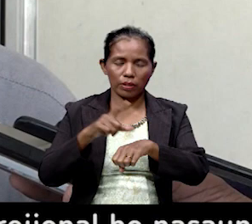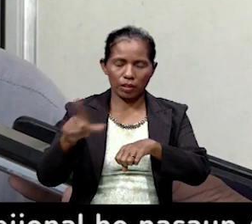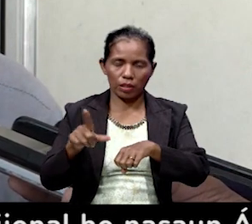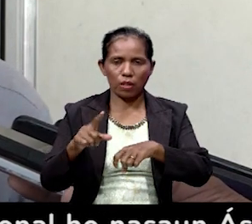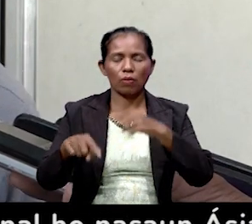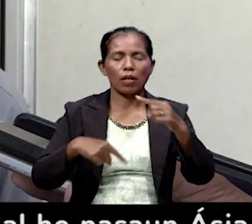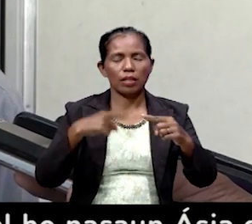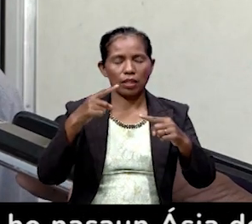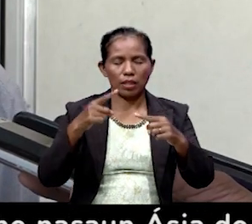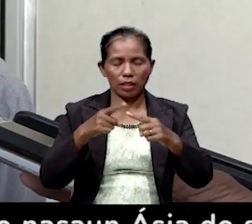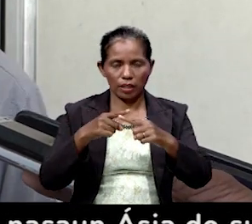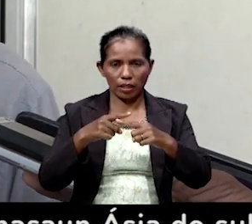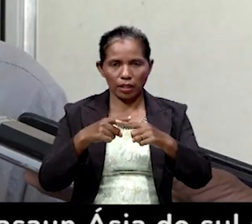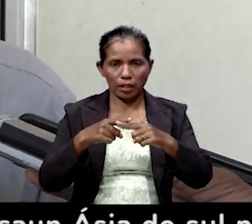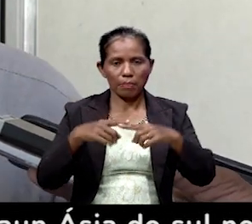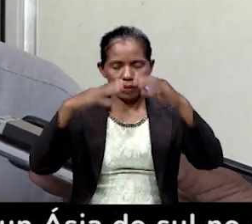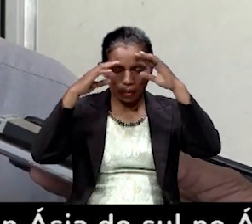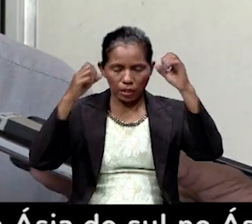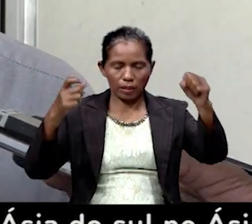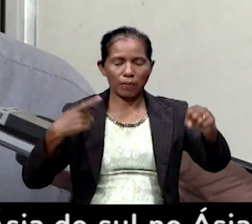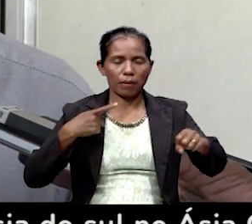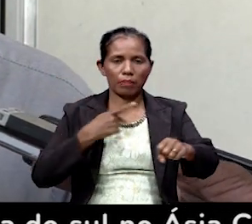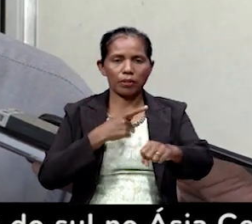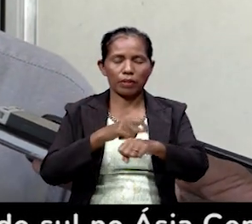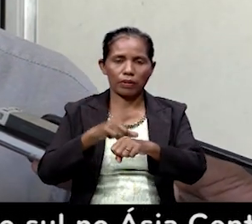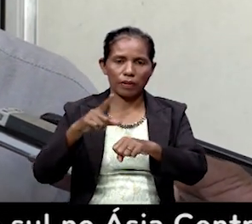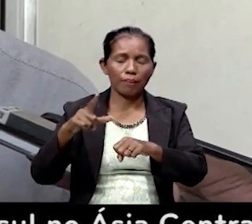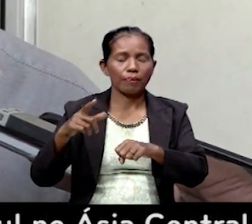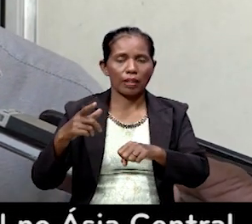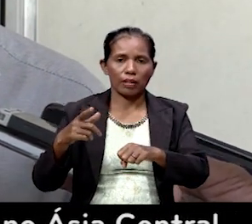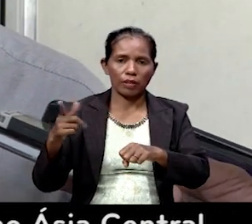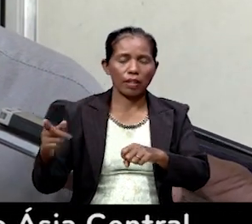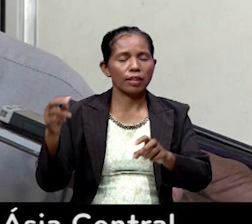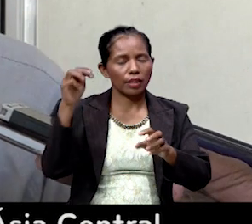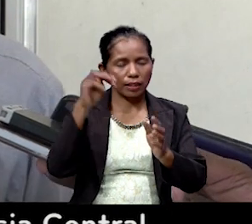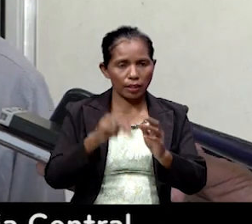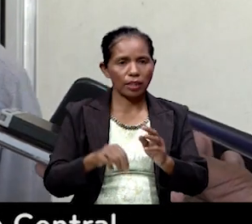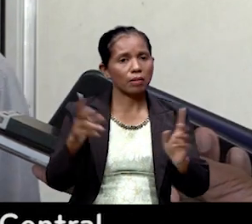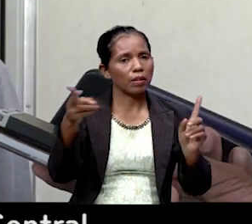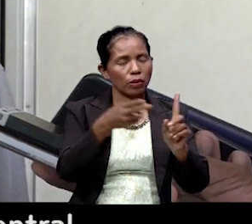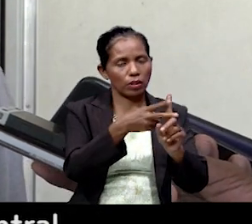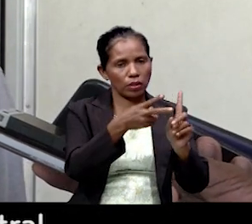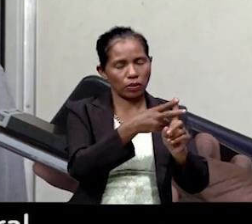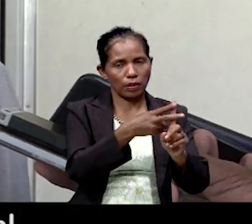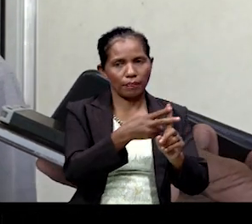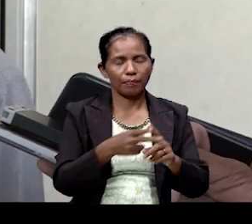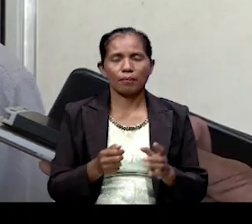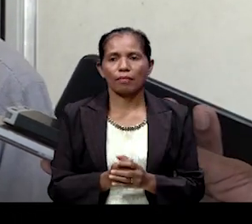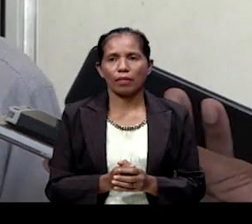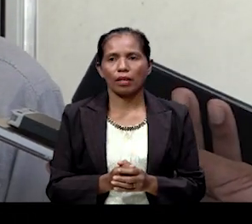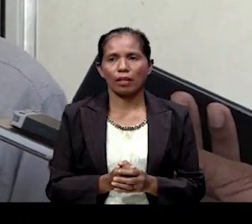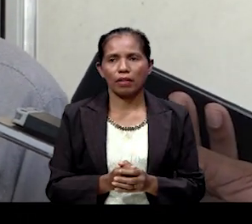quarentena 14 dias para ver se segura. E dia que leu, nós estamos em Batamba, nós latamos,